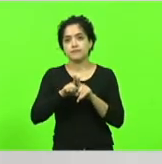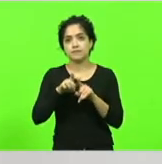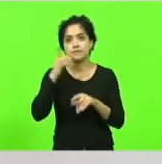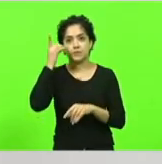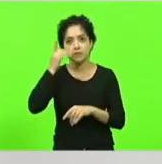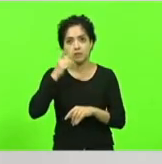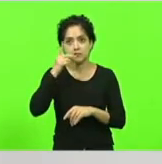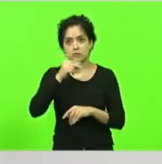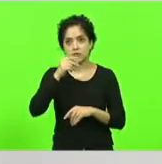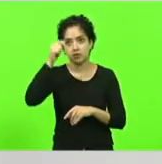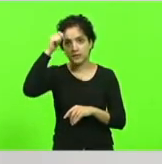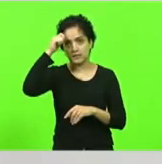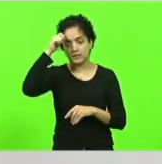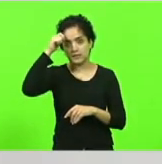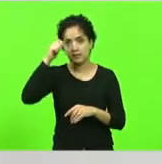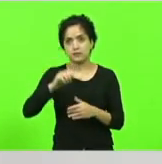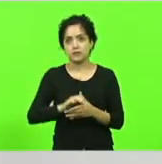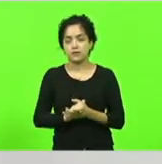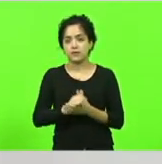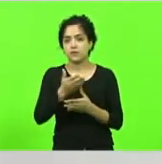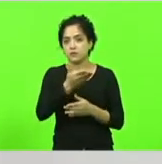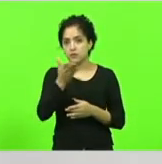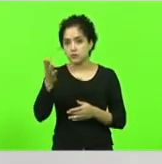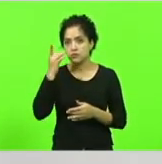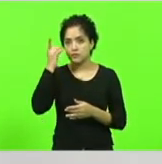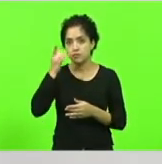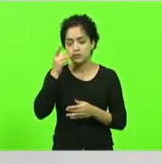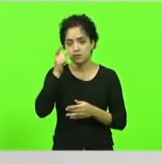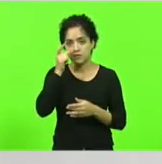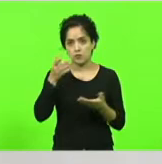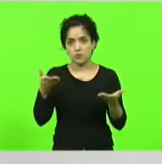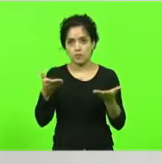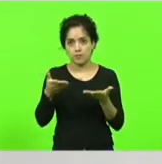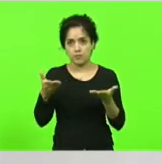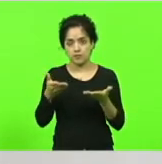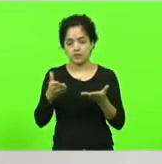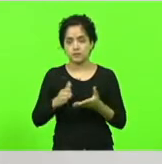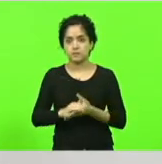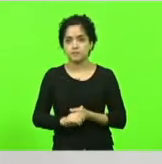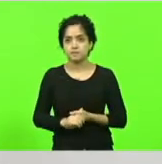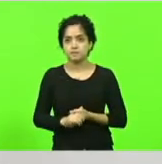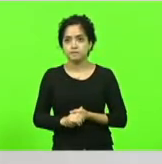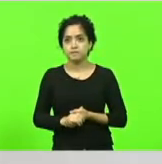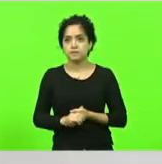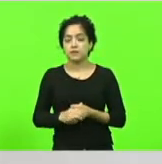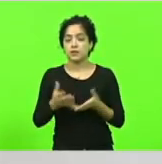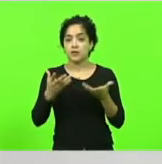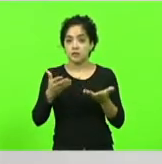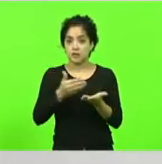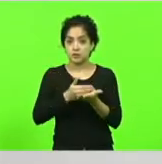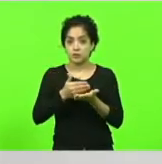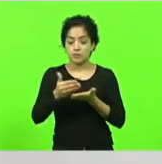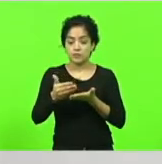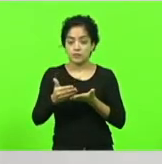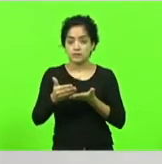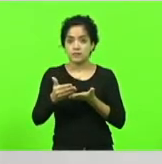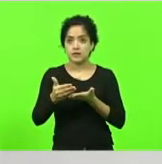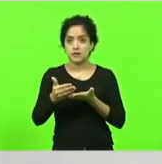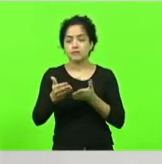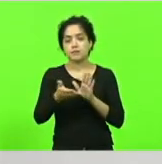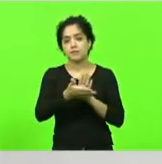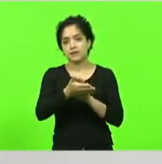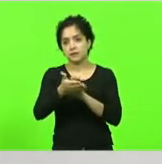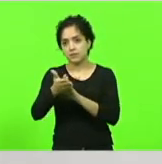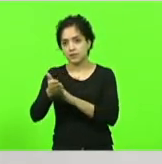deputado Adrianinho e os demais deputados que nos acompanham de forma remota. Quero iniciar minha fala no dia de hoje,